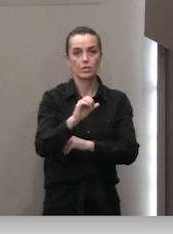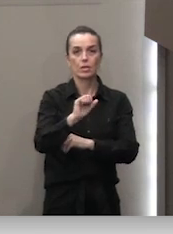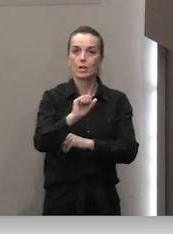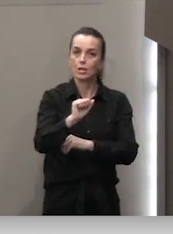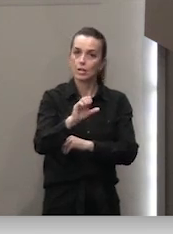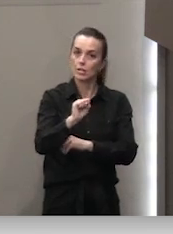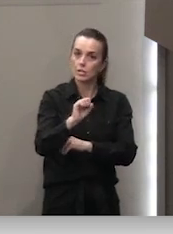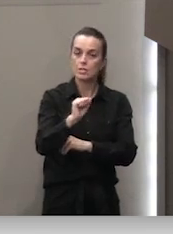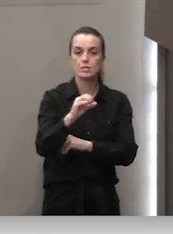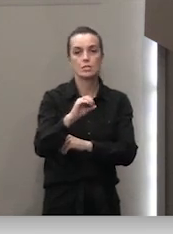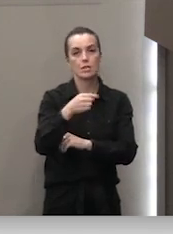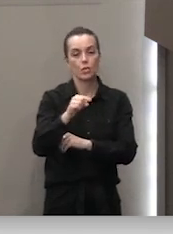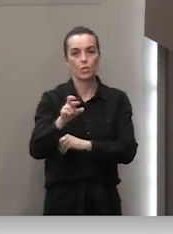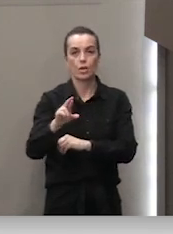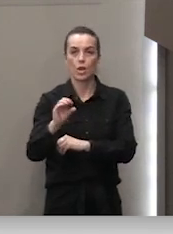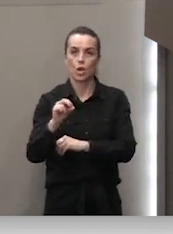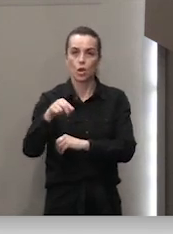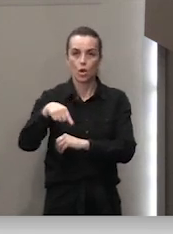R$ 4 milhões.